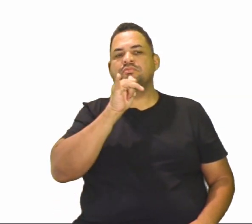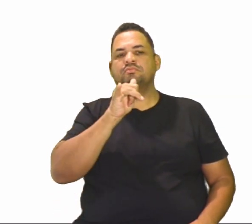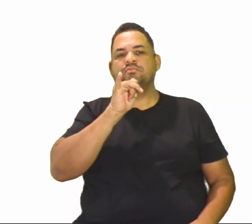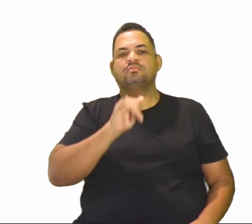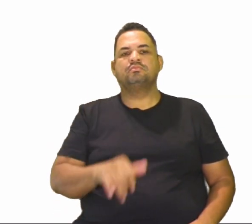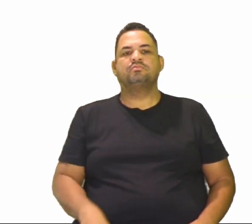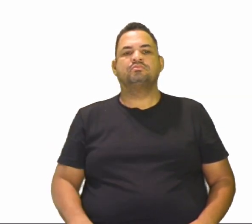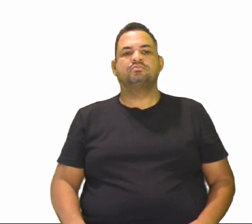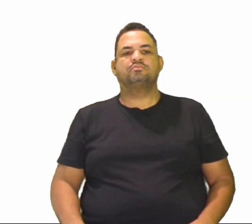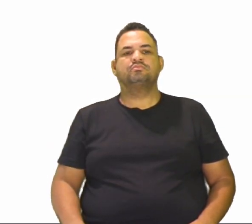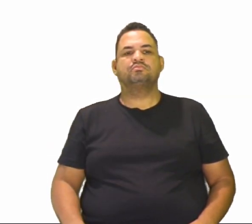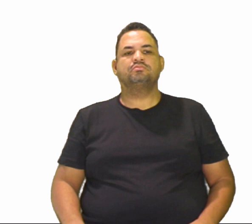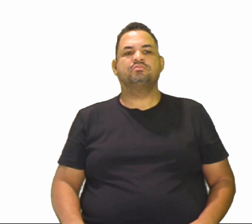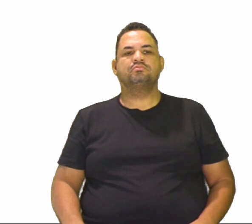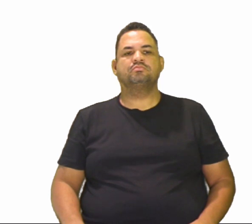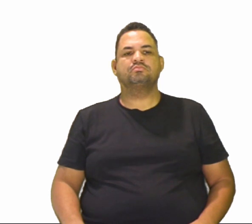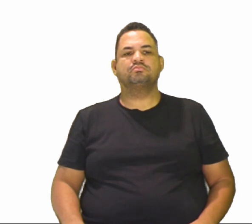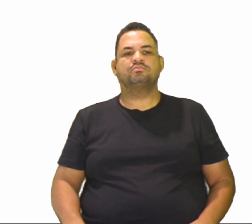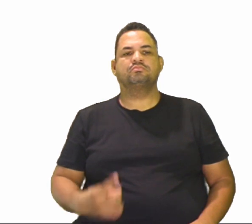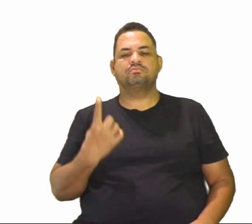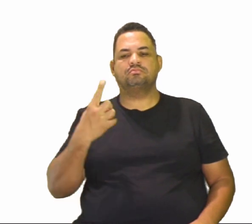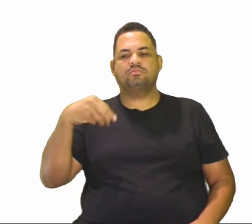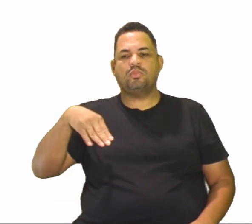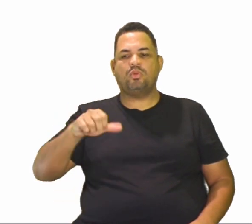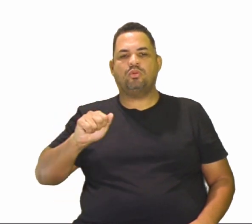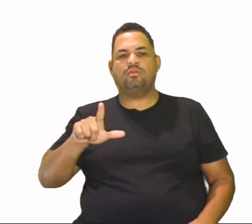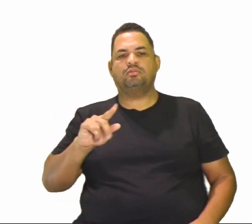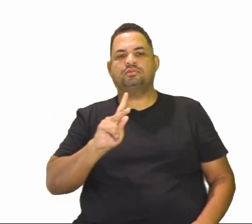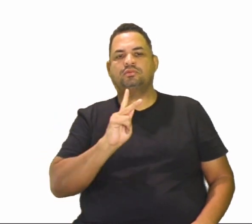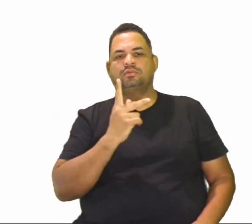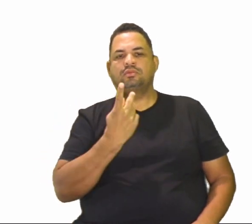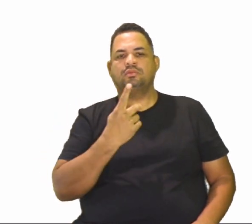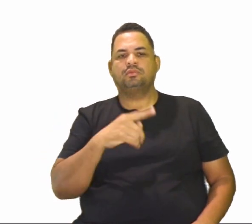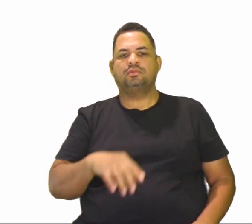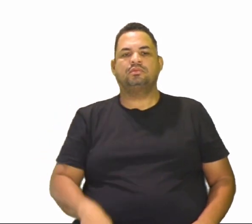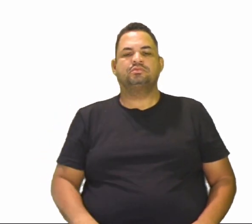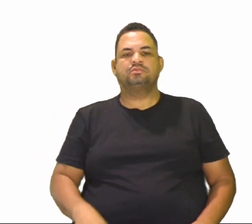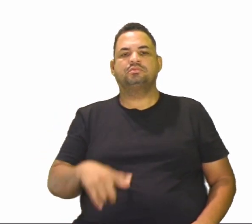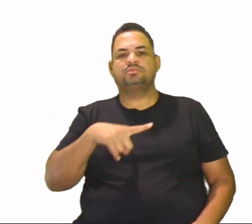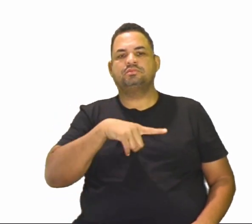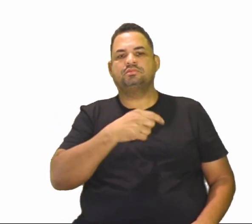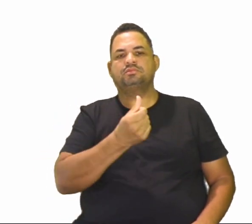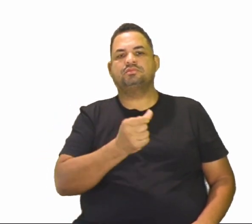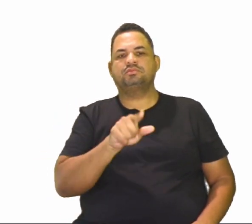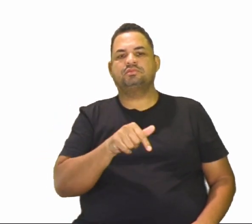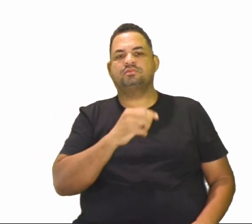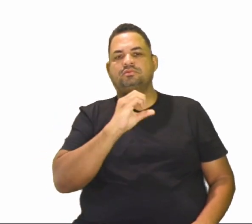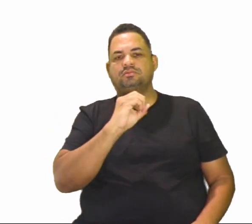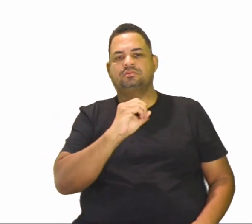exemplos. Diz o seguinte, um mol de hidrogênio contém